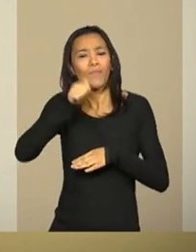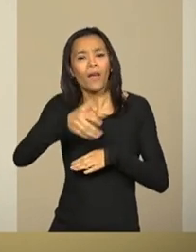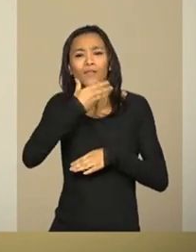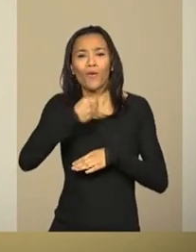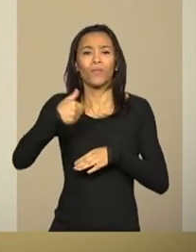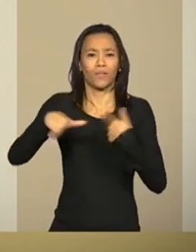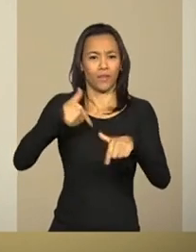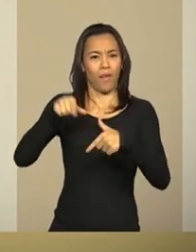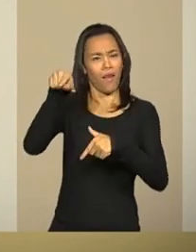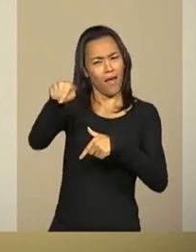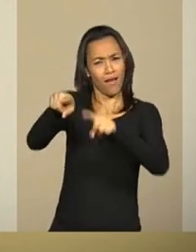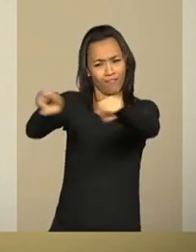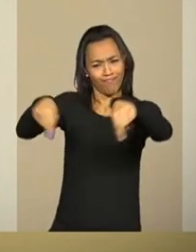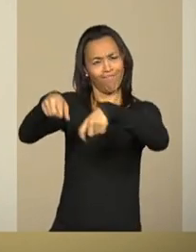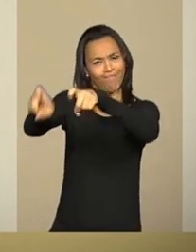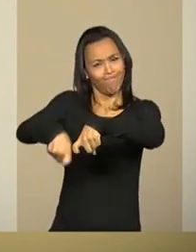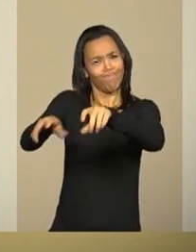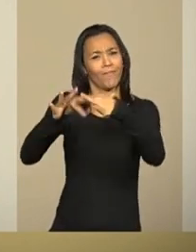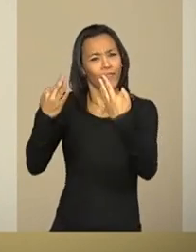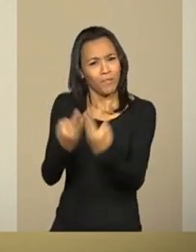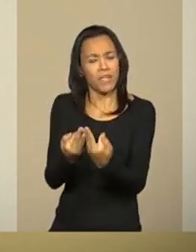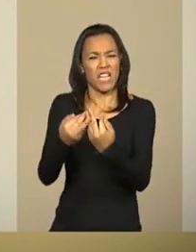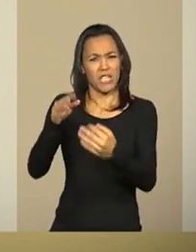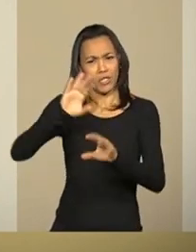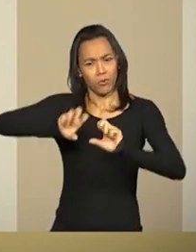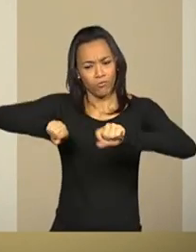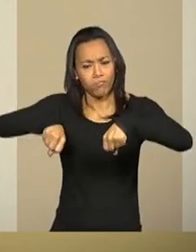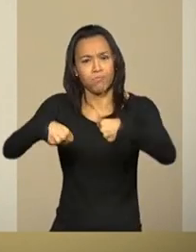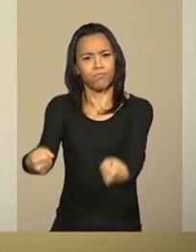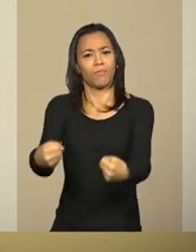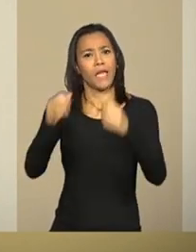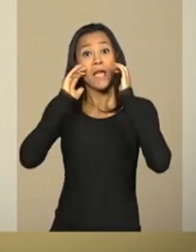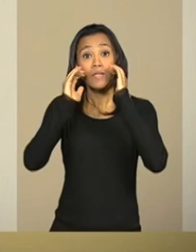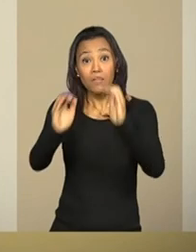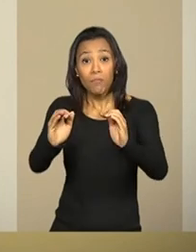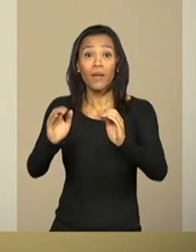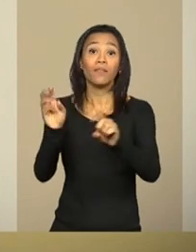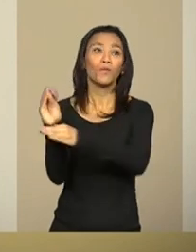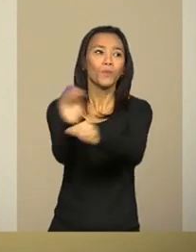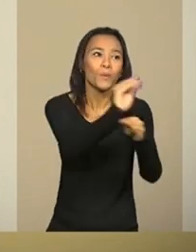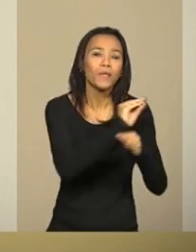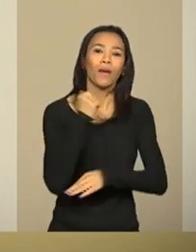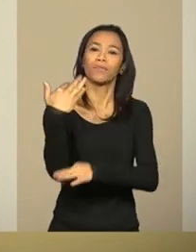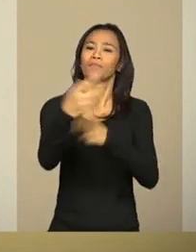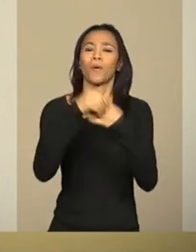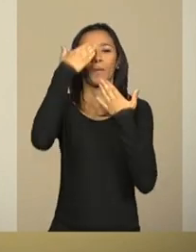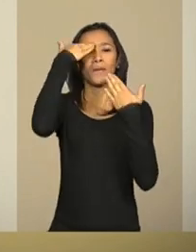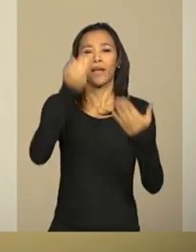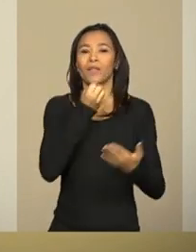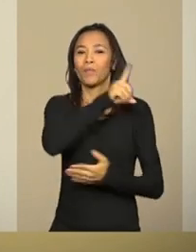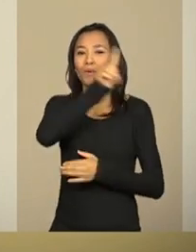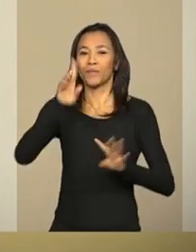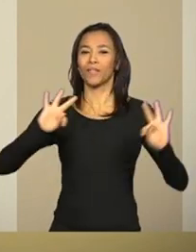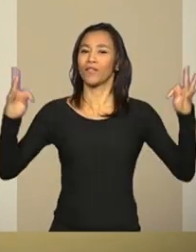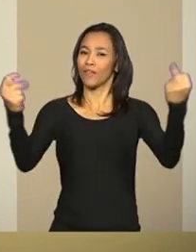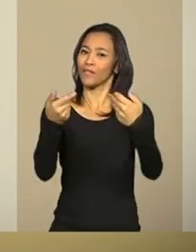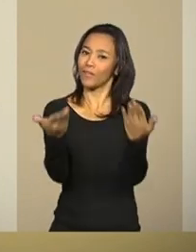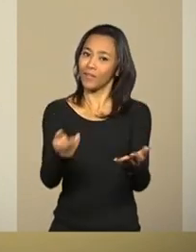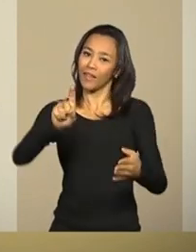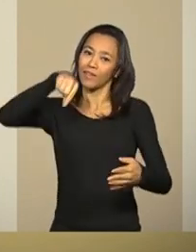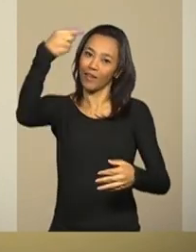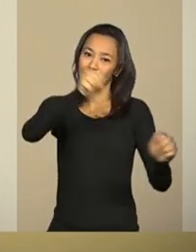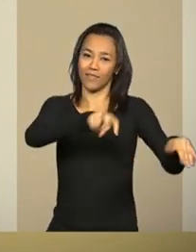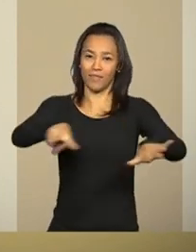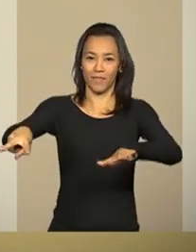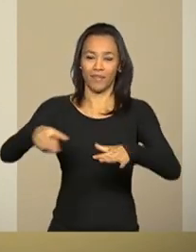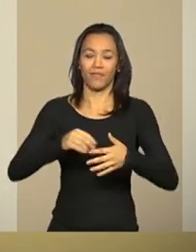agricultores familiares, à sua dedicação, competência e respeito ao meio ambiente. Muito obrigada, Luciano, e um bom dia a todos e até a